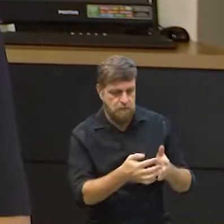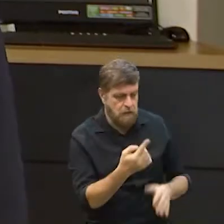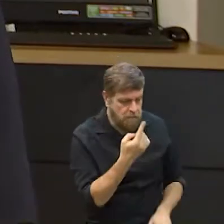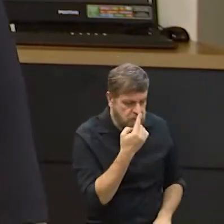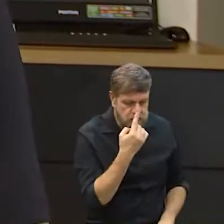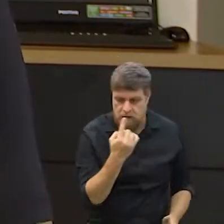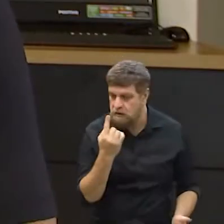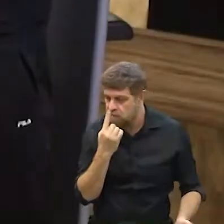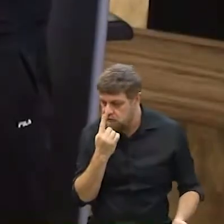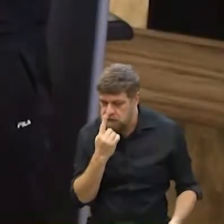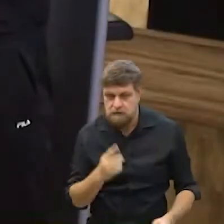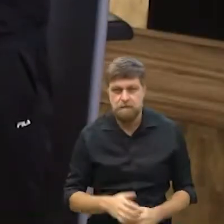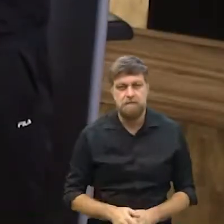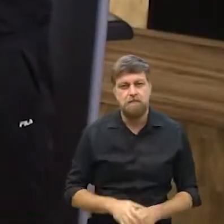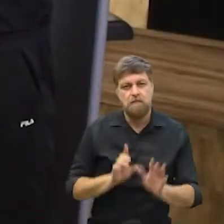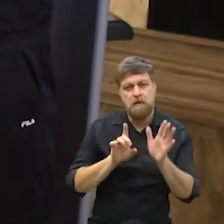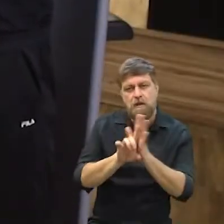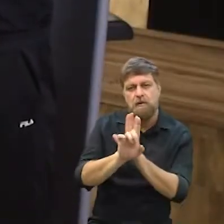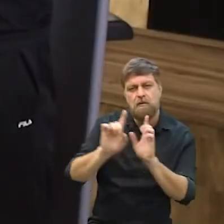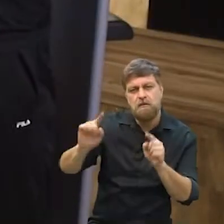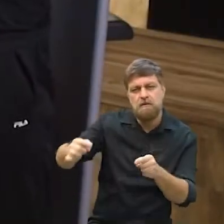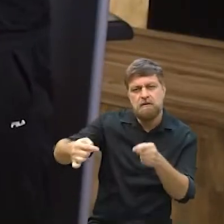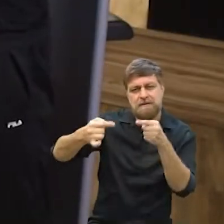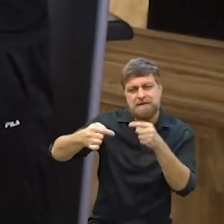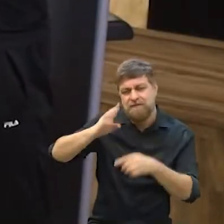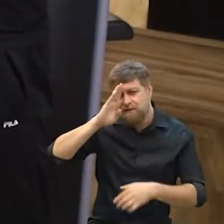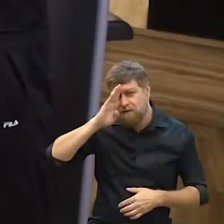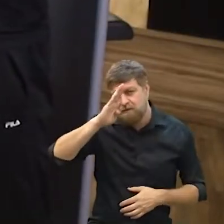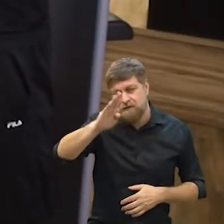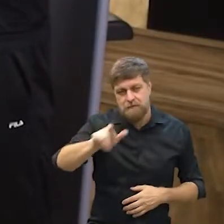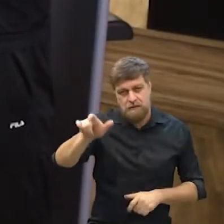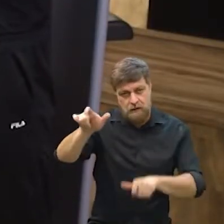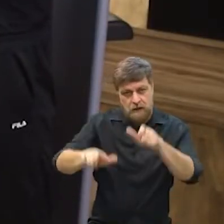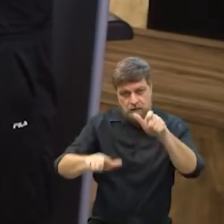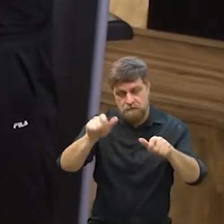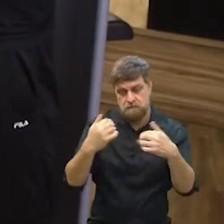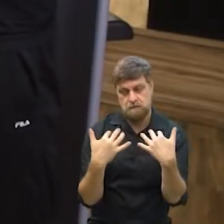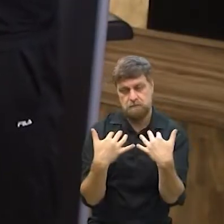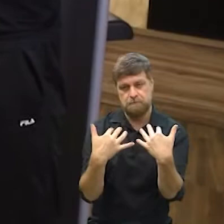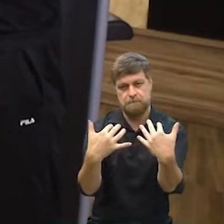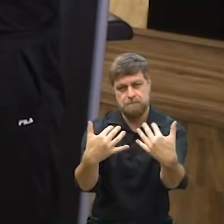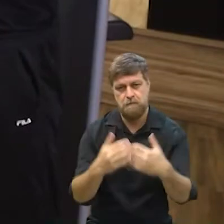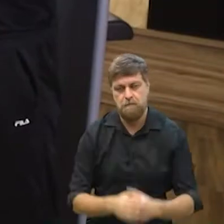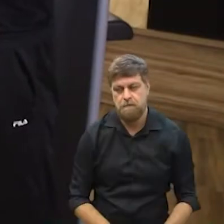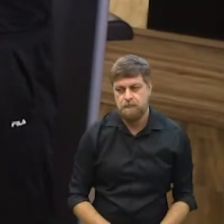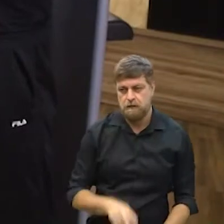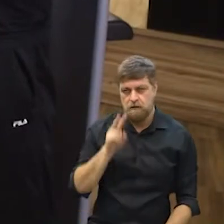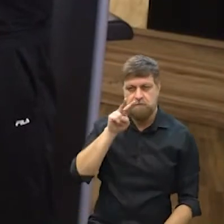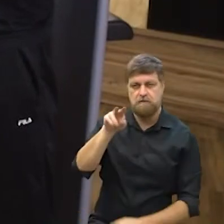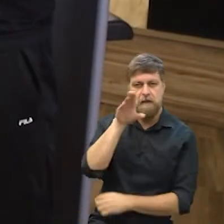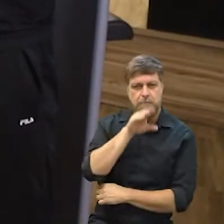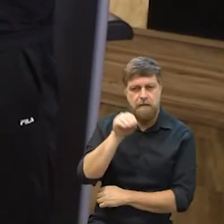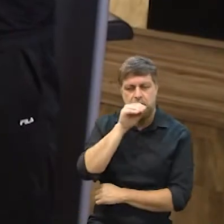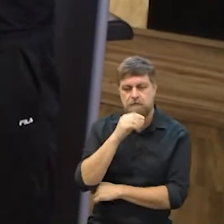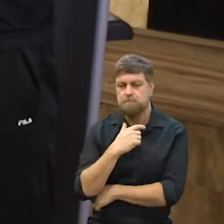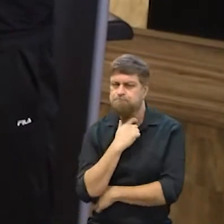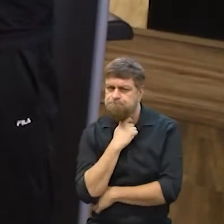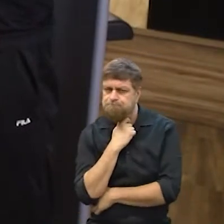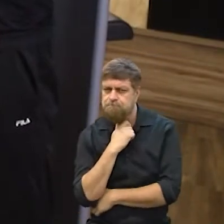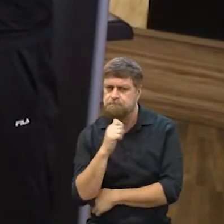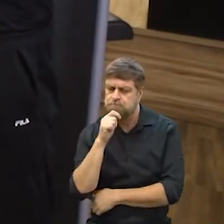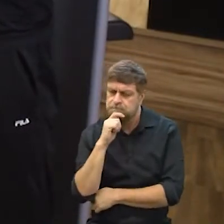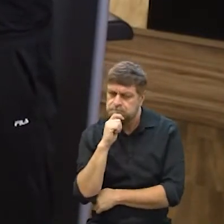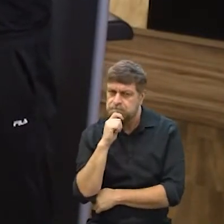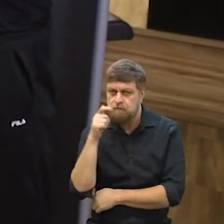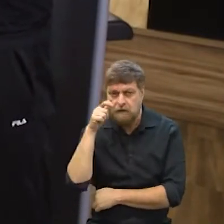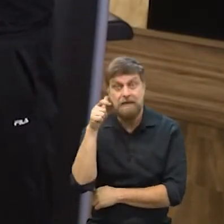de trabalho que quer. Bom, quais os principais desafios? O pessoal que está em casa, olha só, estou vendo o Euler falar, me